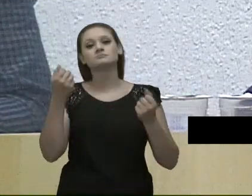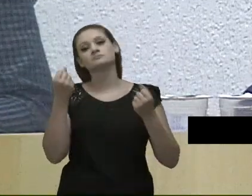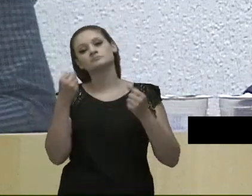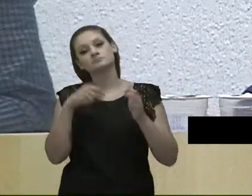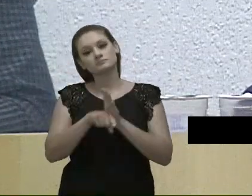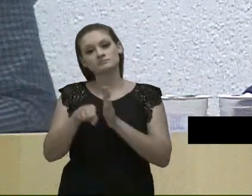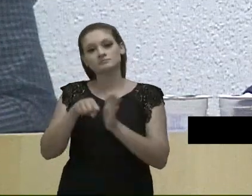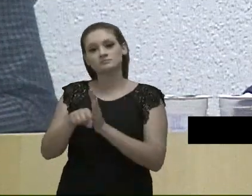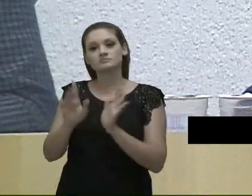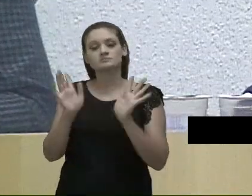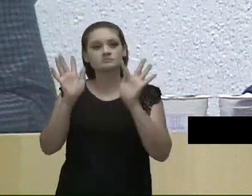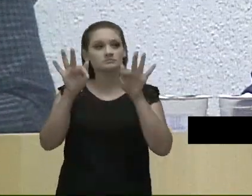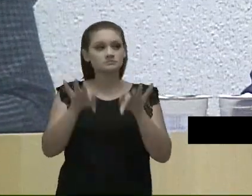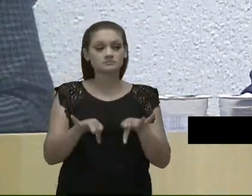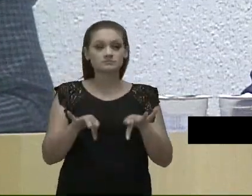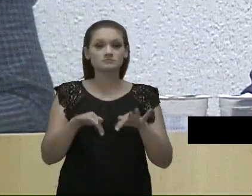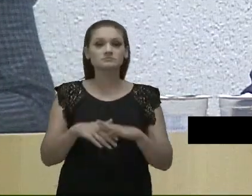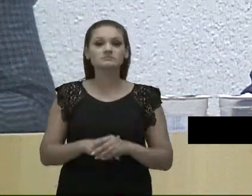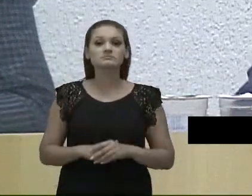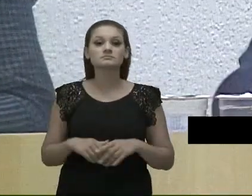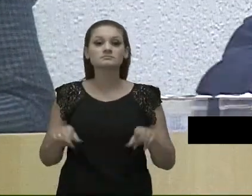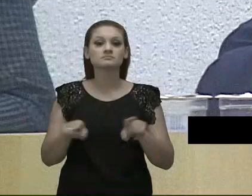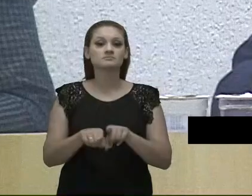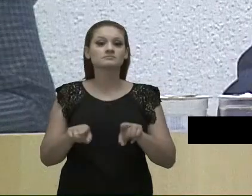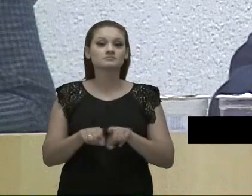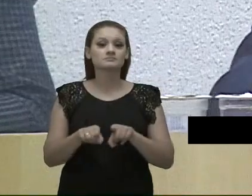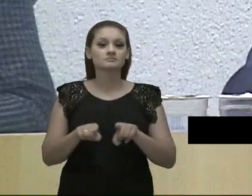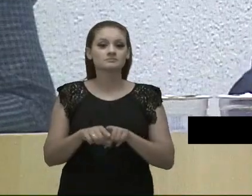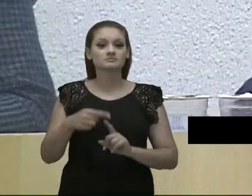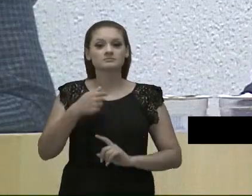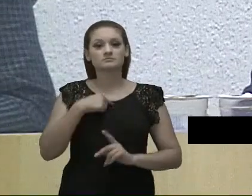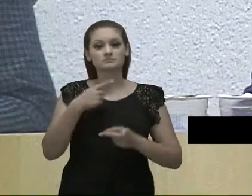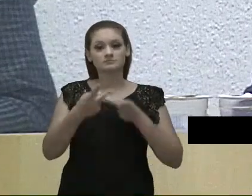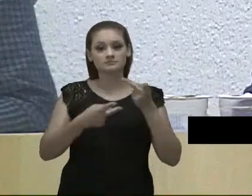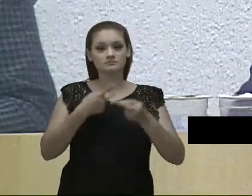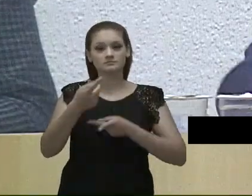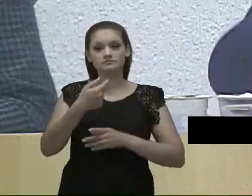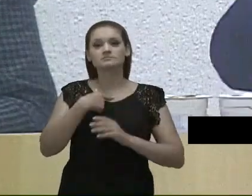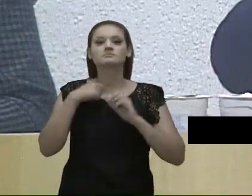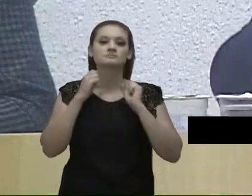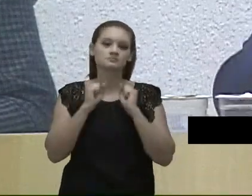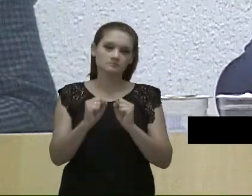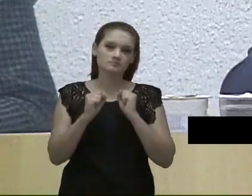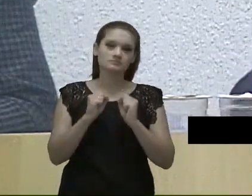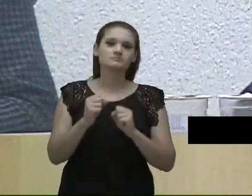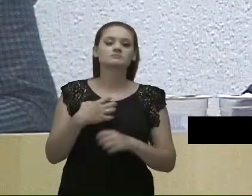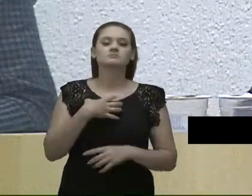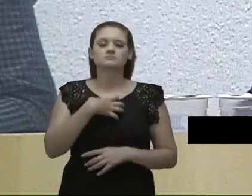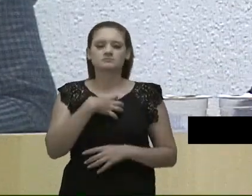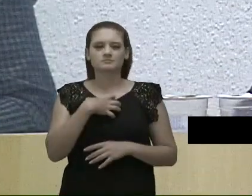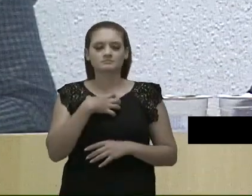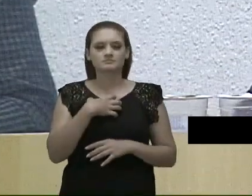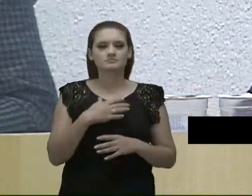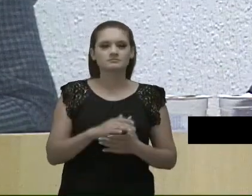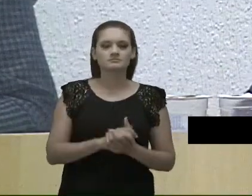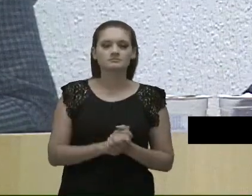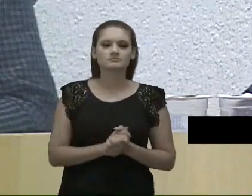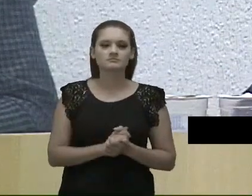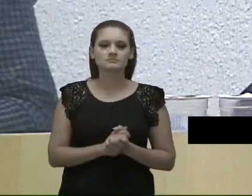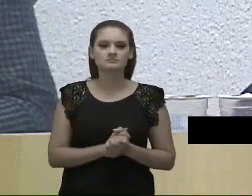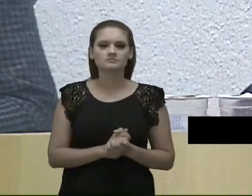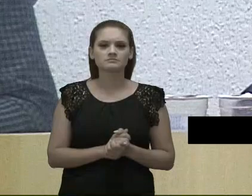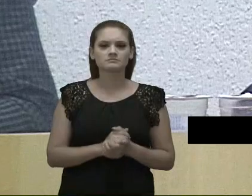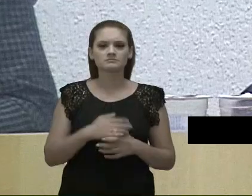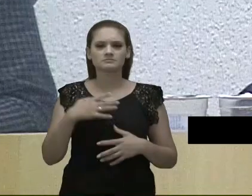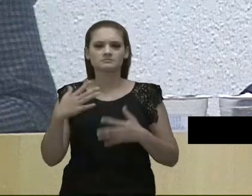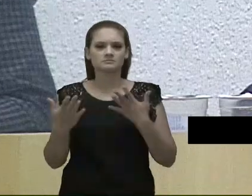E finalizei esse áudio. Então, só que da forma que foi, pode ter suado, né, senhora Renata, com uma